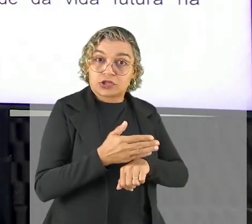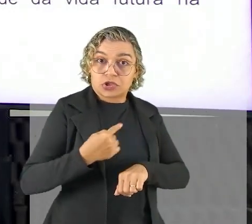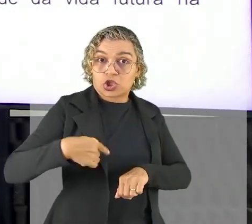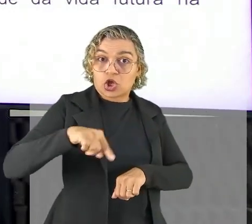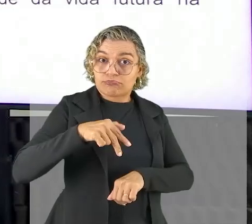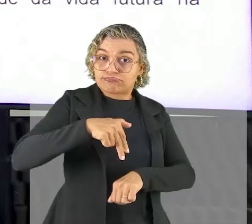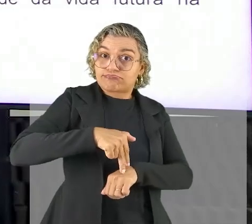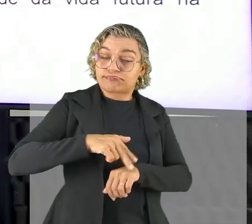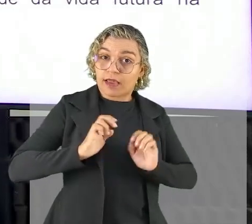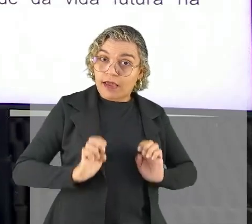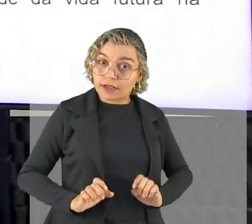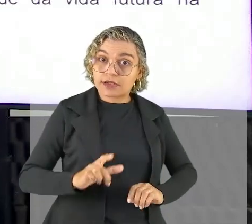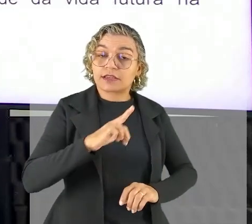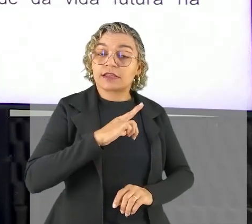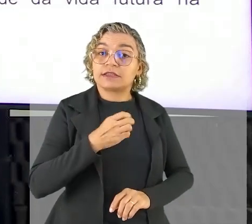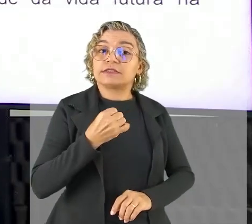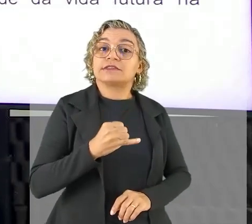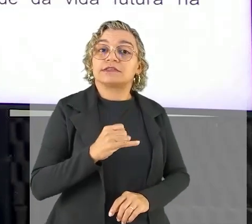somos éticos